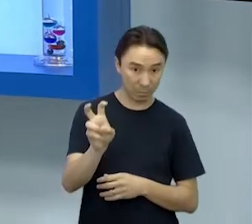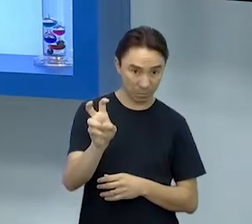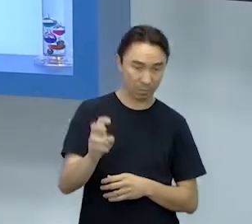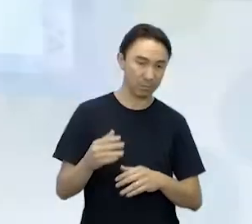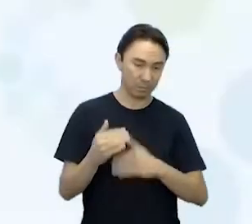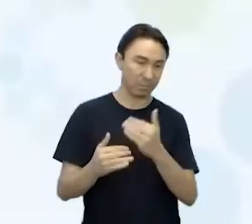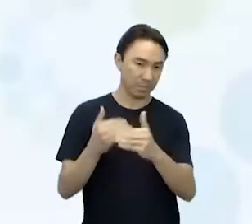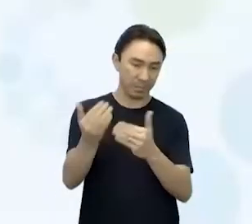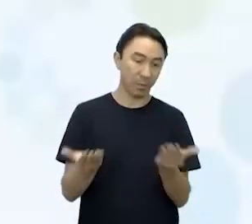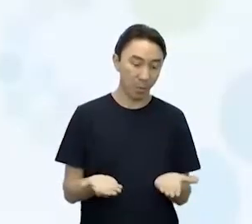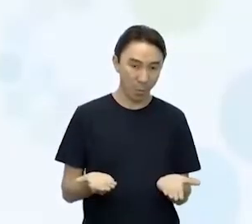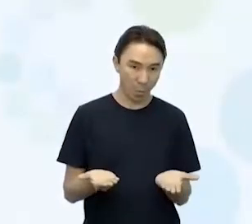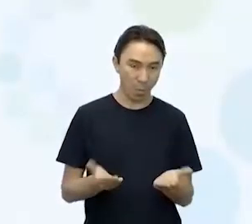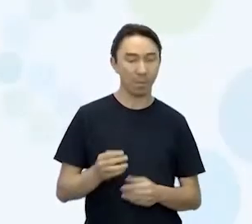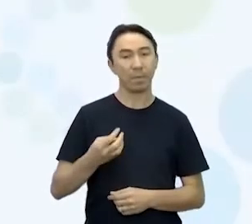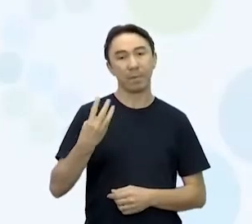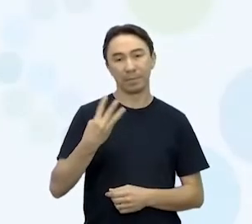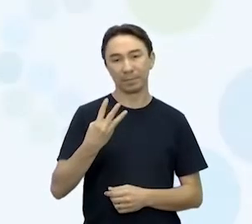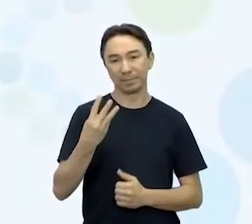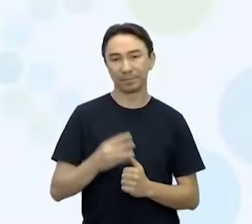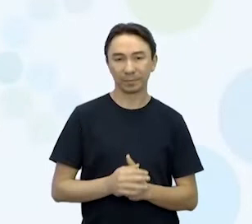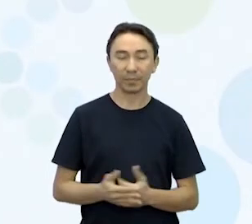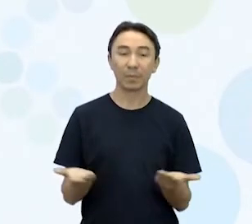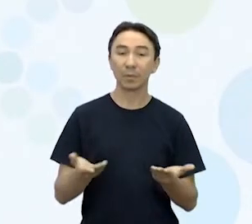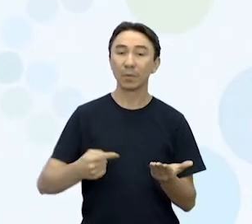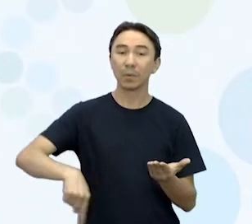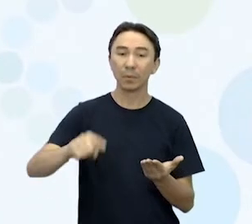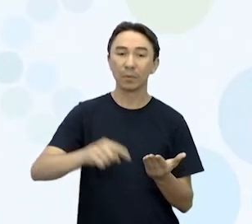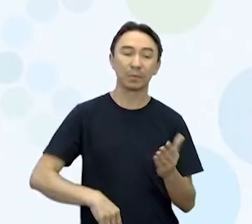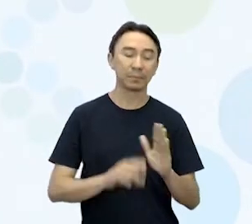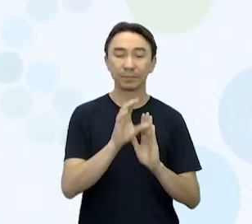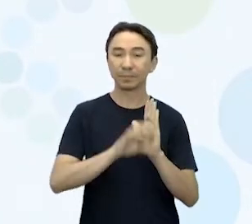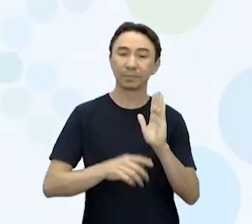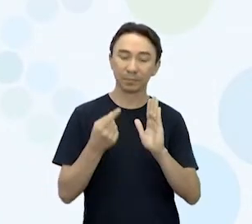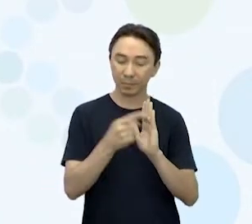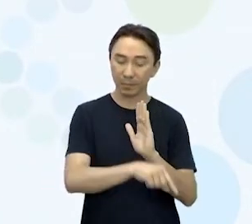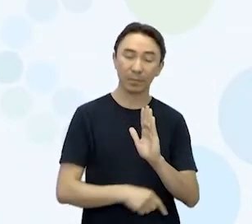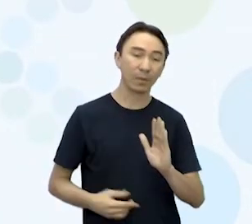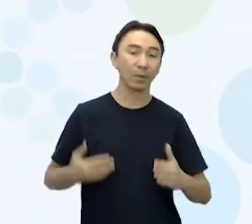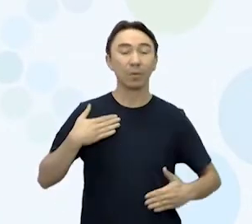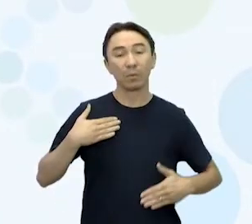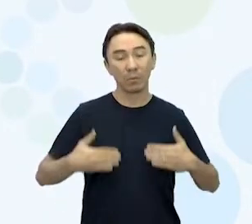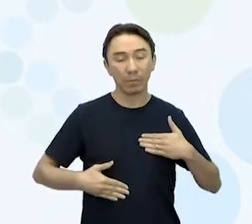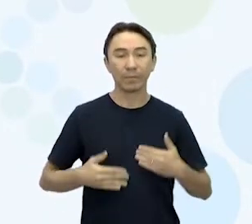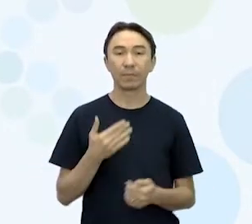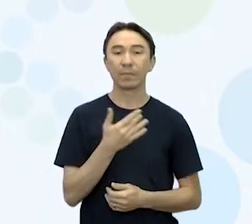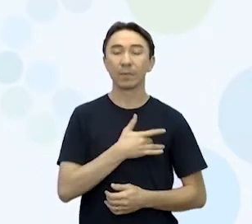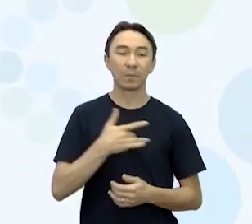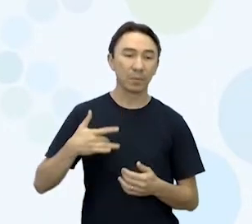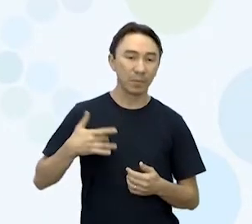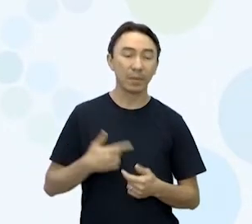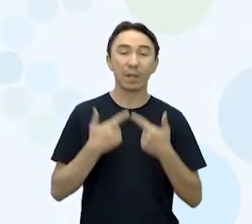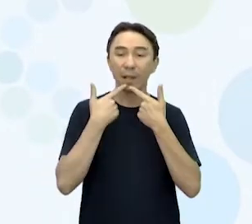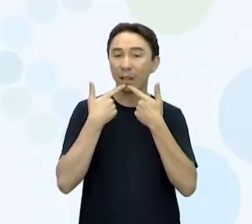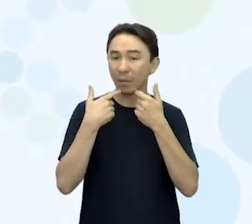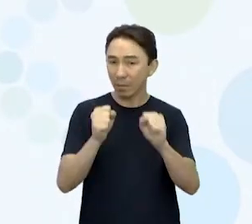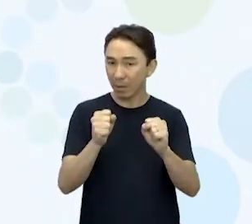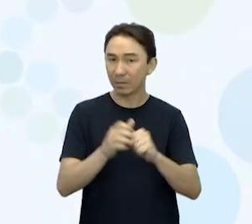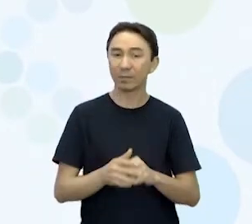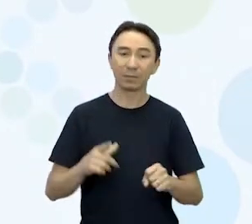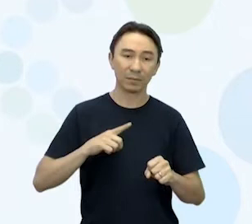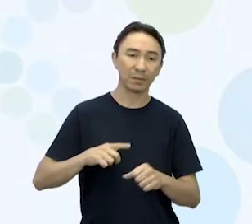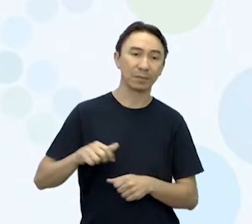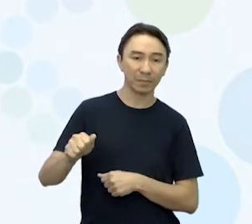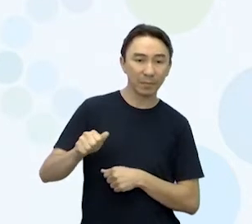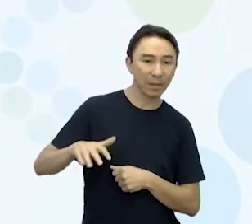Então, o nosso aprofundamento é o corpo, saúde e linguagem. Ele engloba a área de ciências da natureza e linguagens. E a